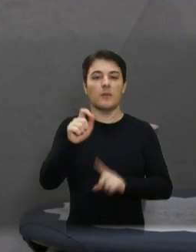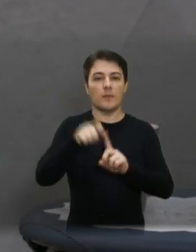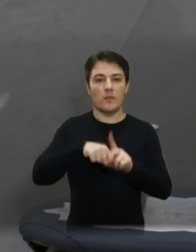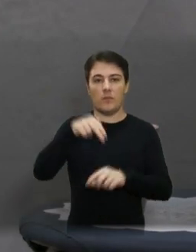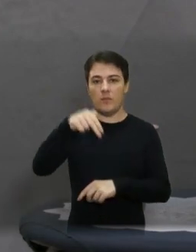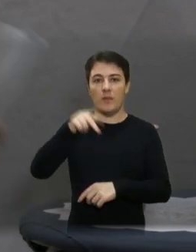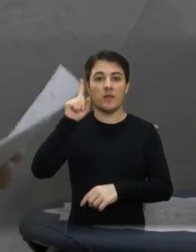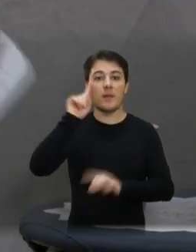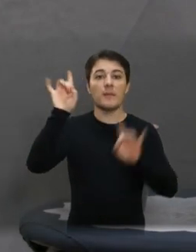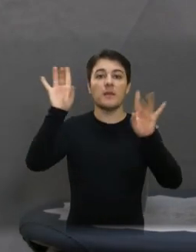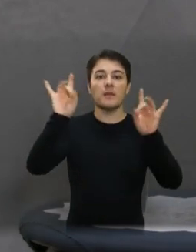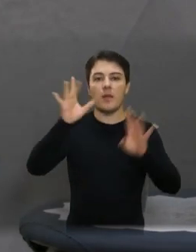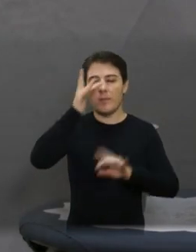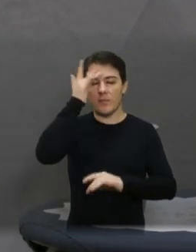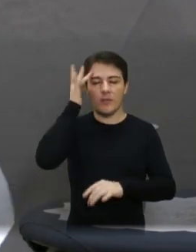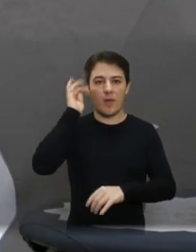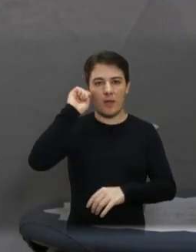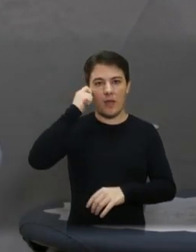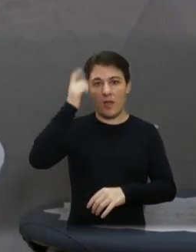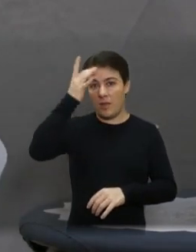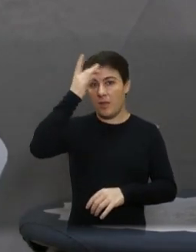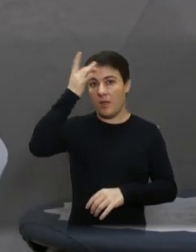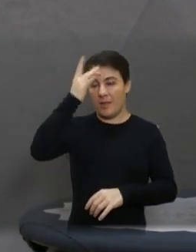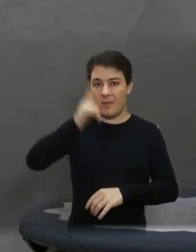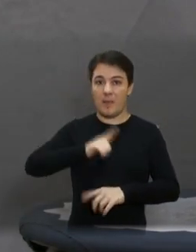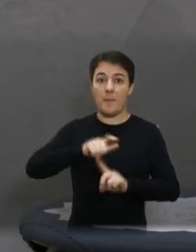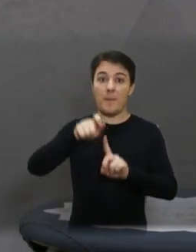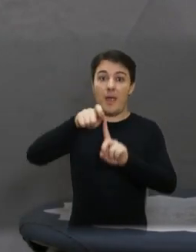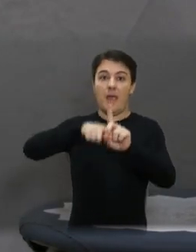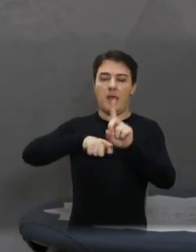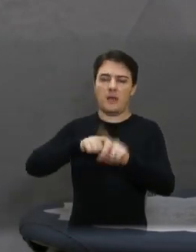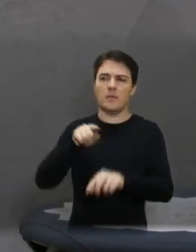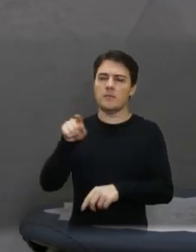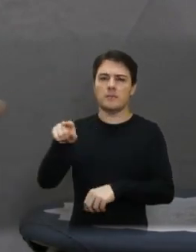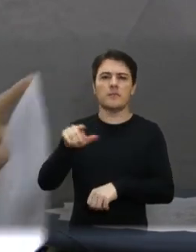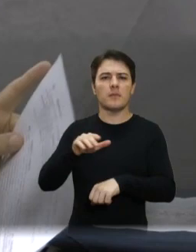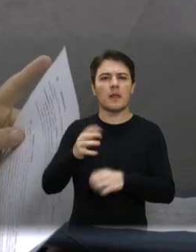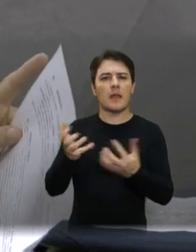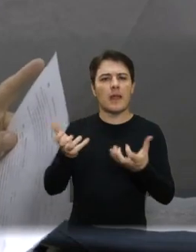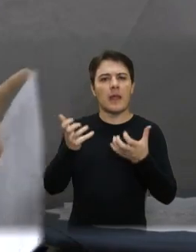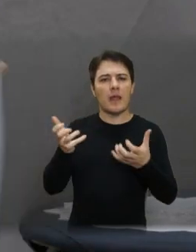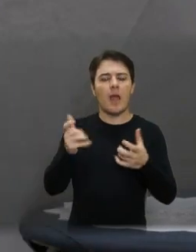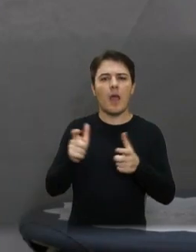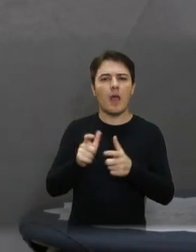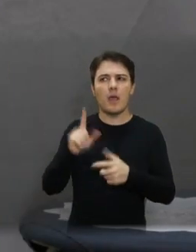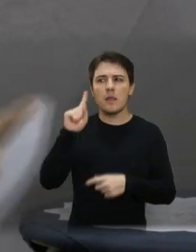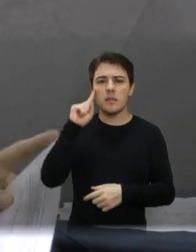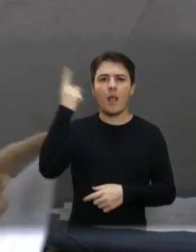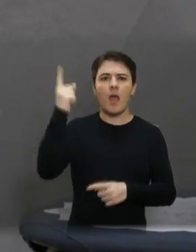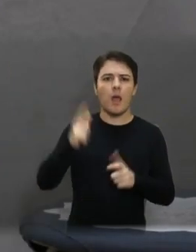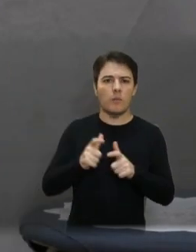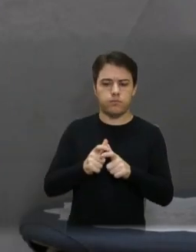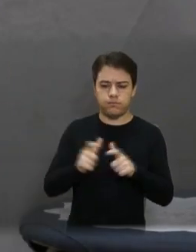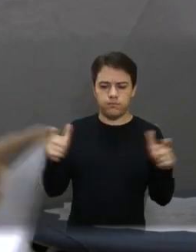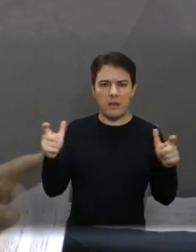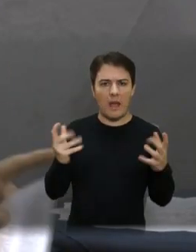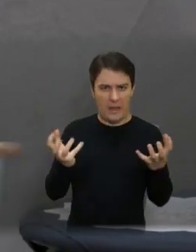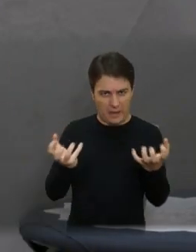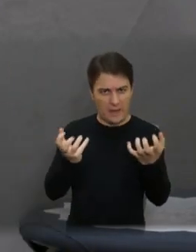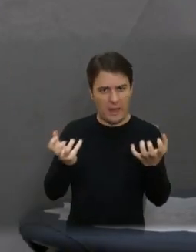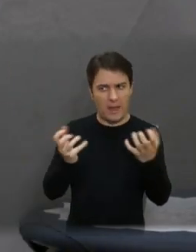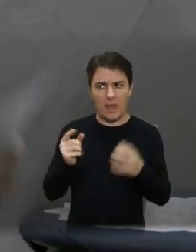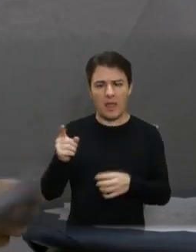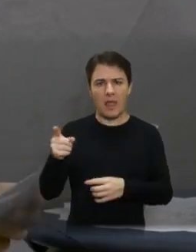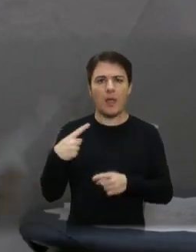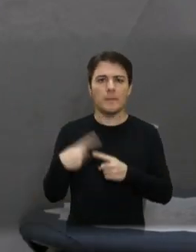negra na verdade acaba tendo até um mês da consciência a vereadora cair expandir essa atividade essas